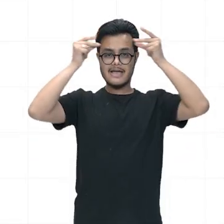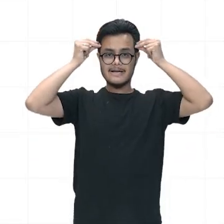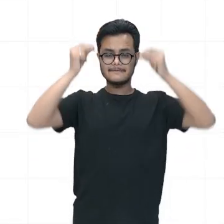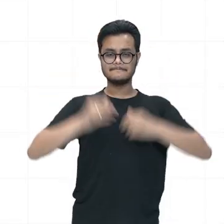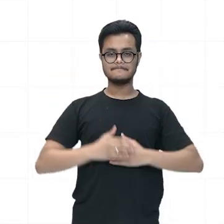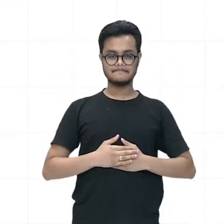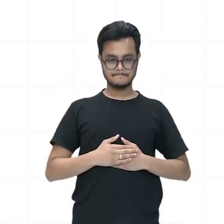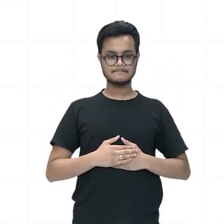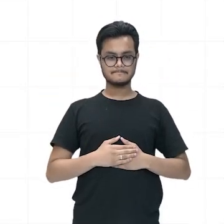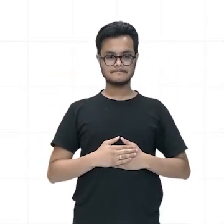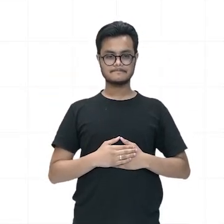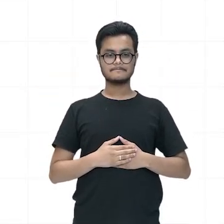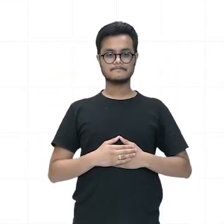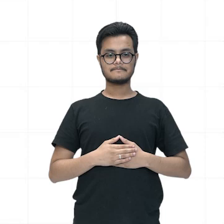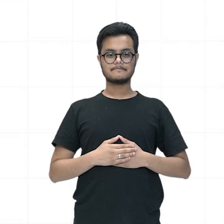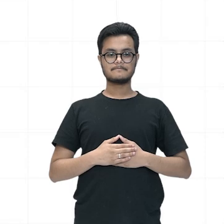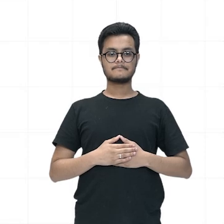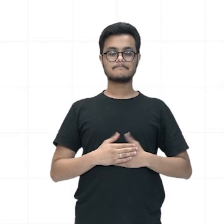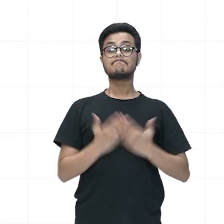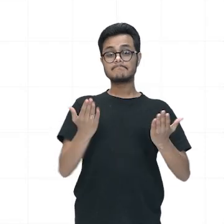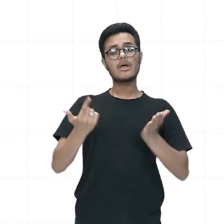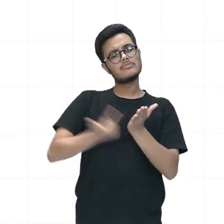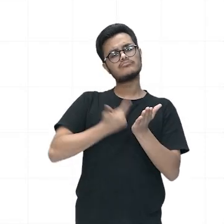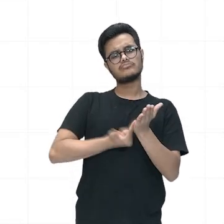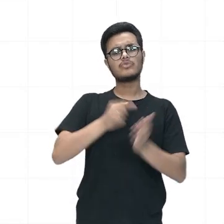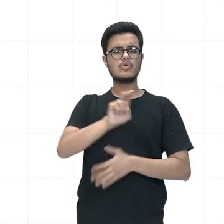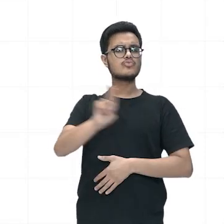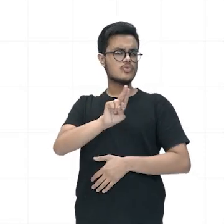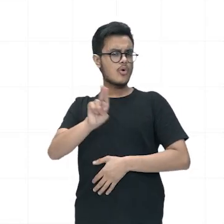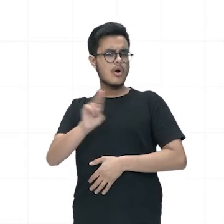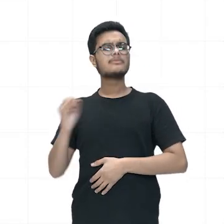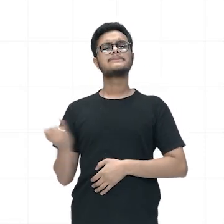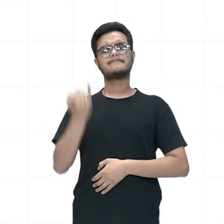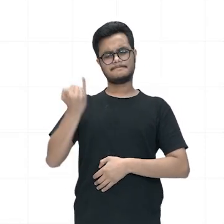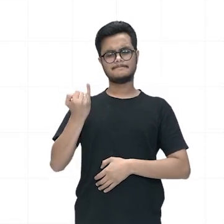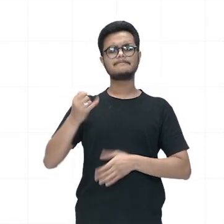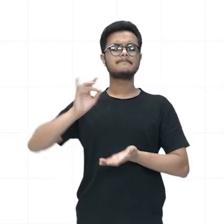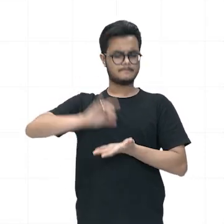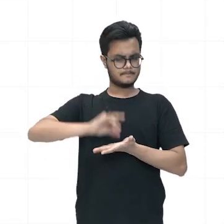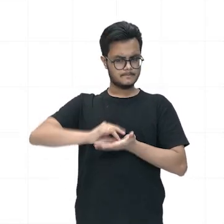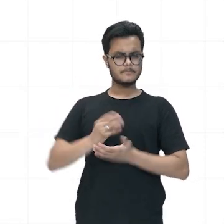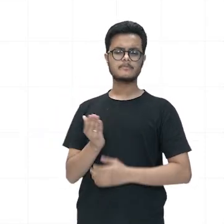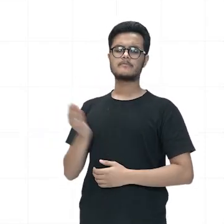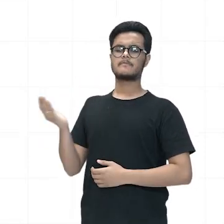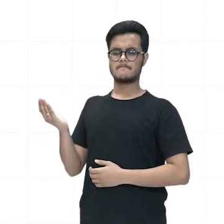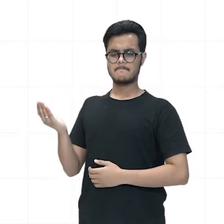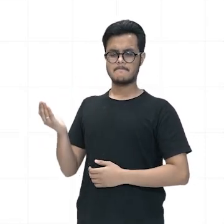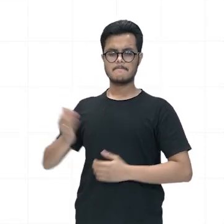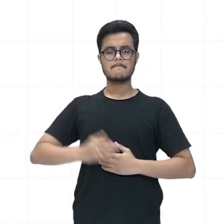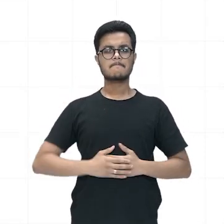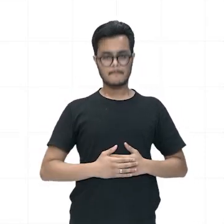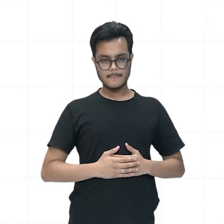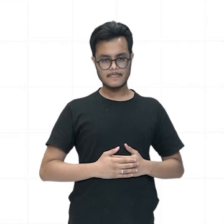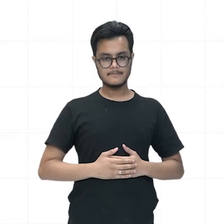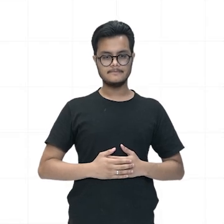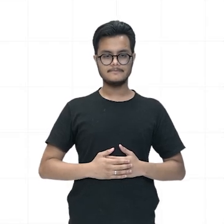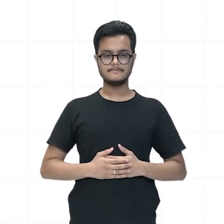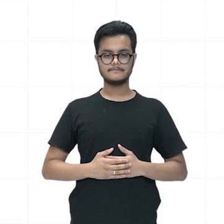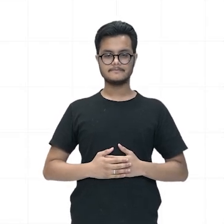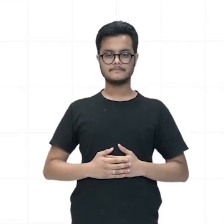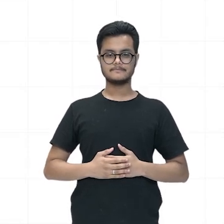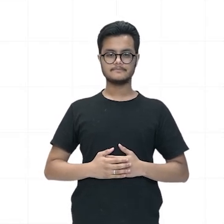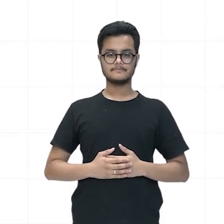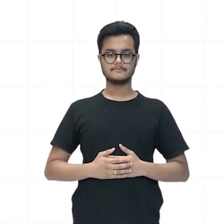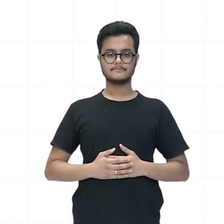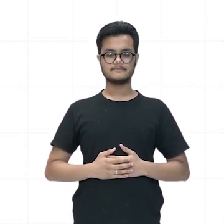Medeia, tá? E Édipo Rei, então, que também são livros importantes, tá? Medeia de Eurípides, Édipo Rei, então, é de